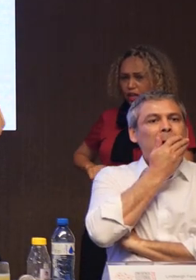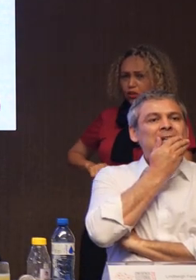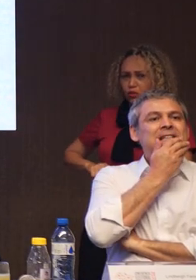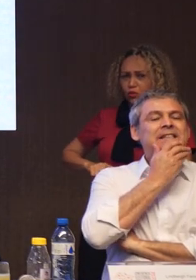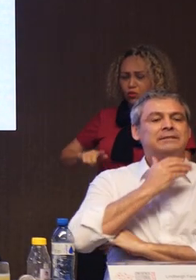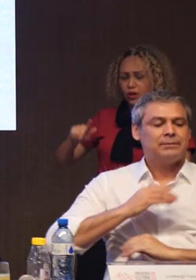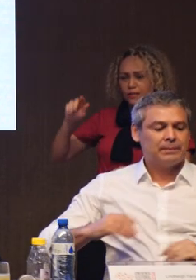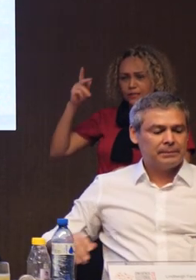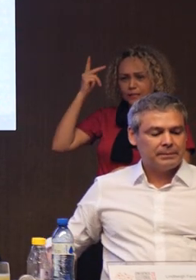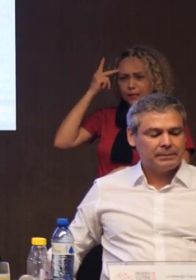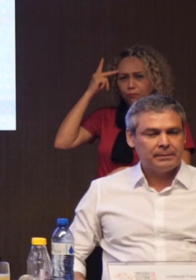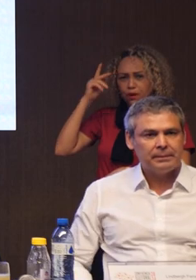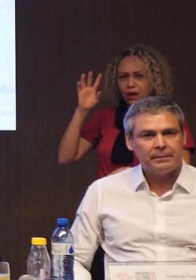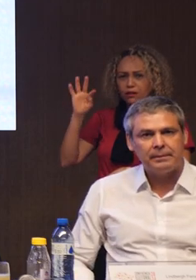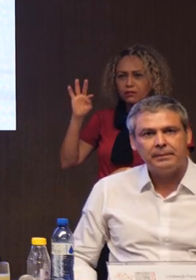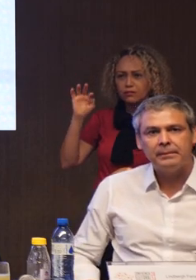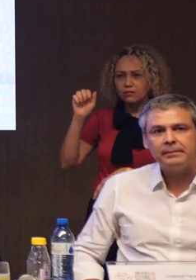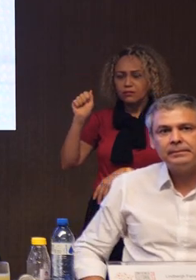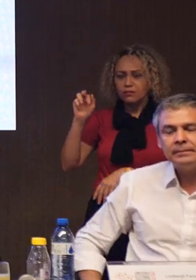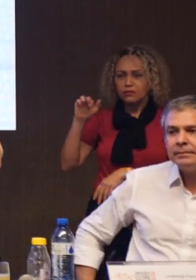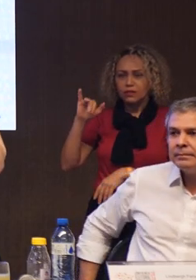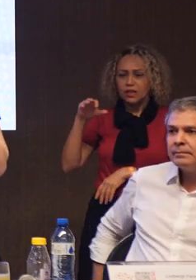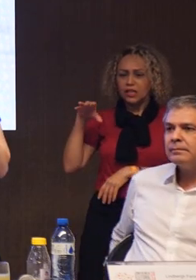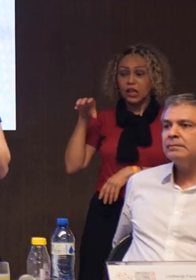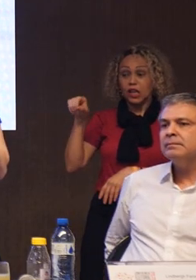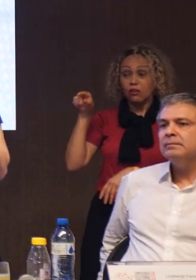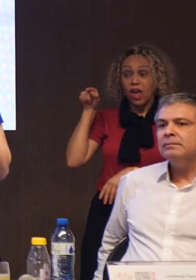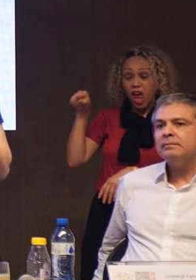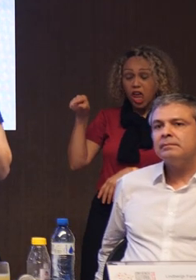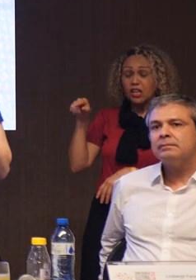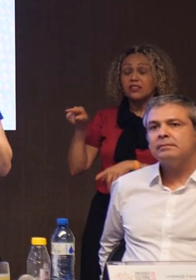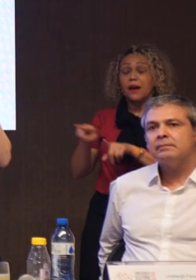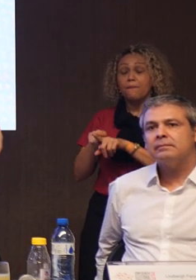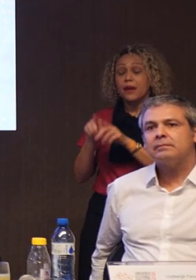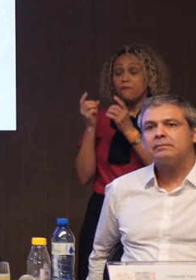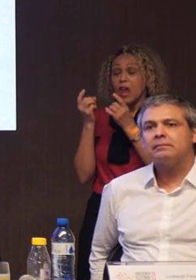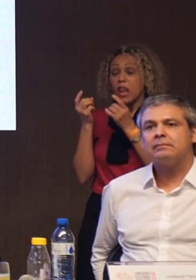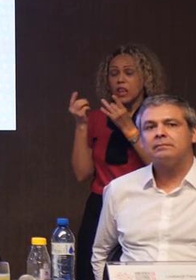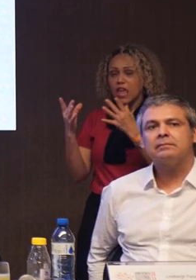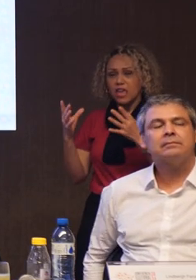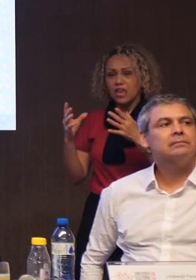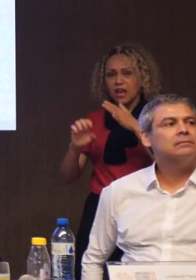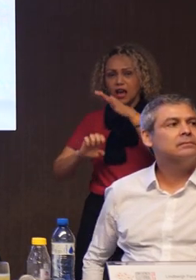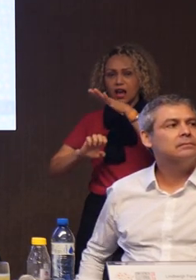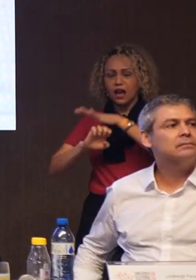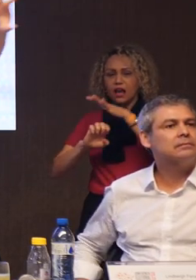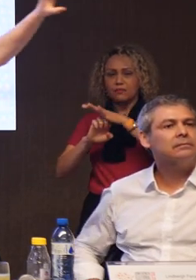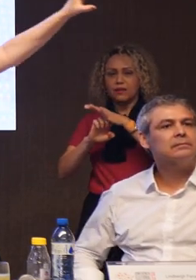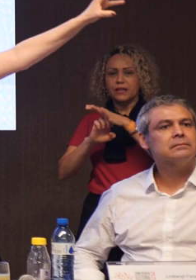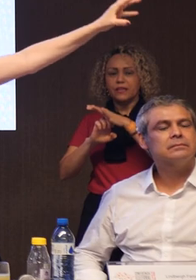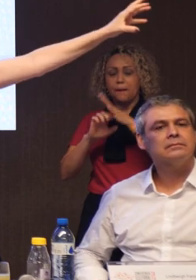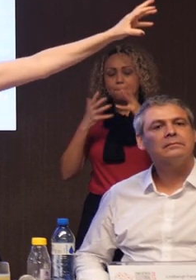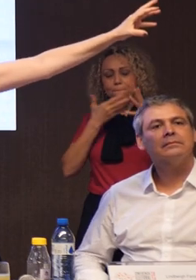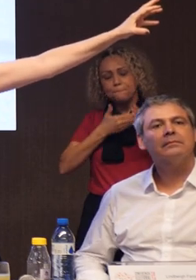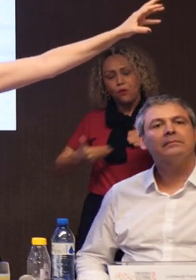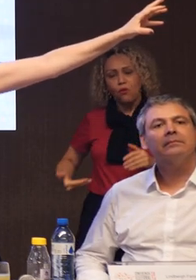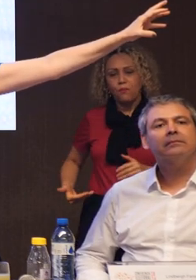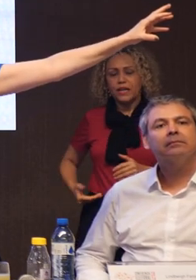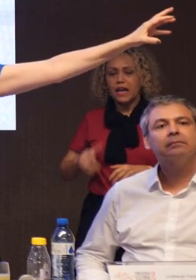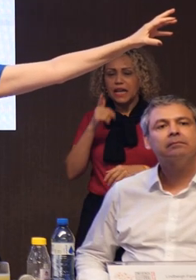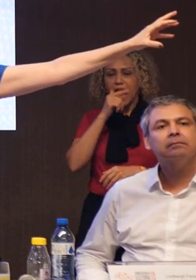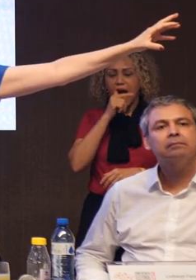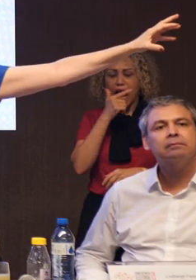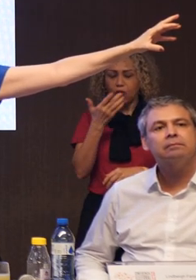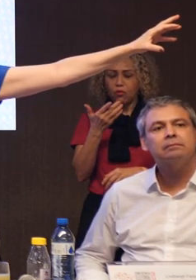questões locais, mas conectados à situação geral. Lula tirou do rol de privatizações